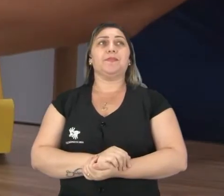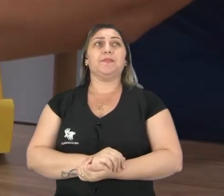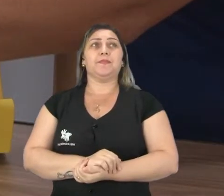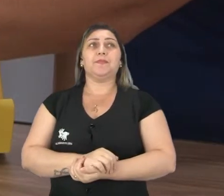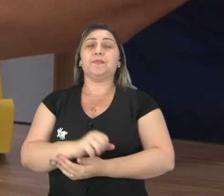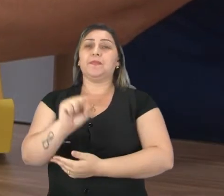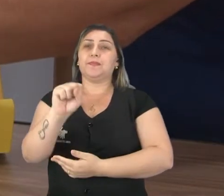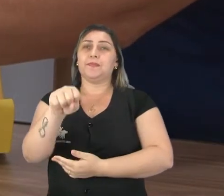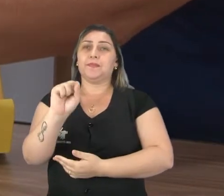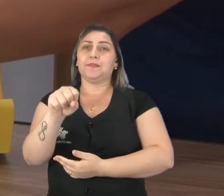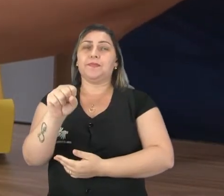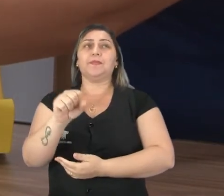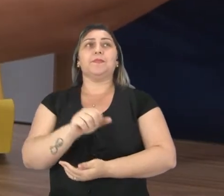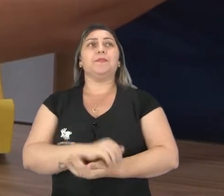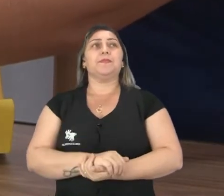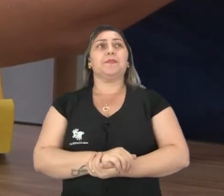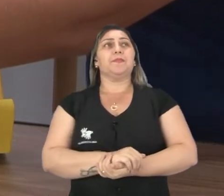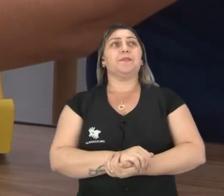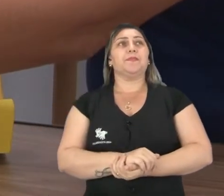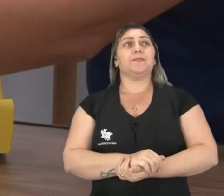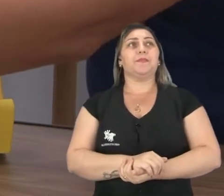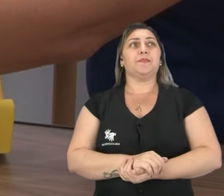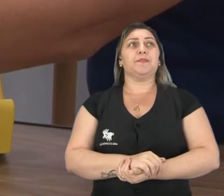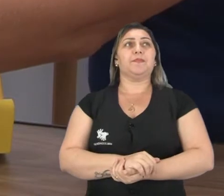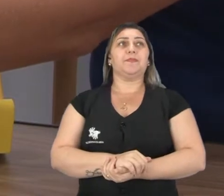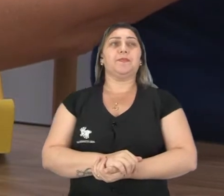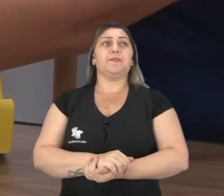Então, sim, reutilizar a água